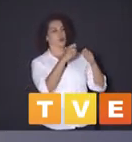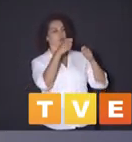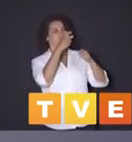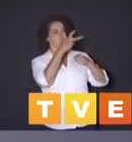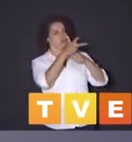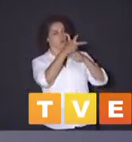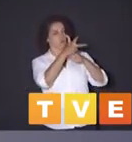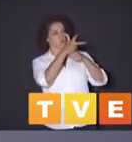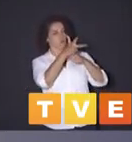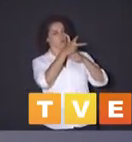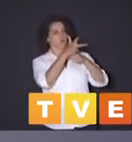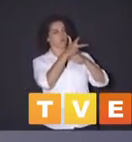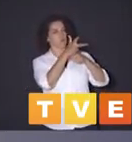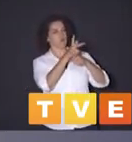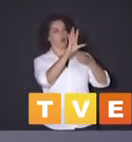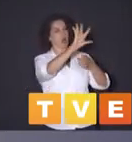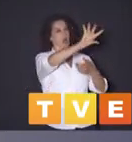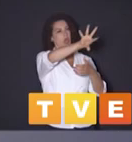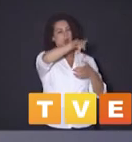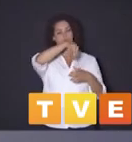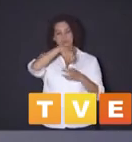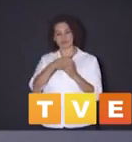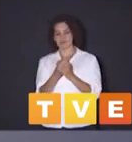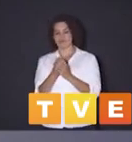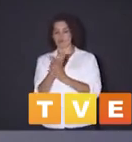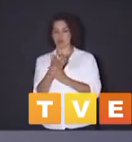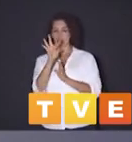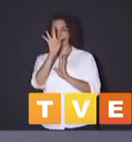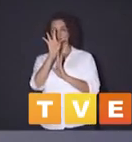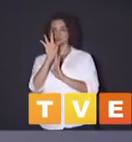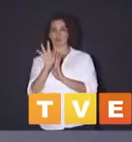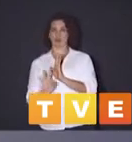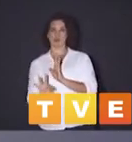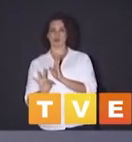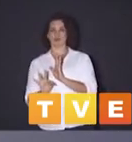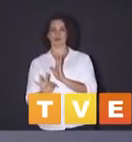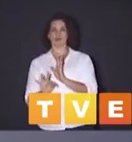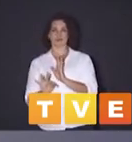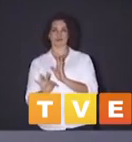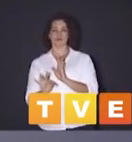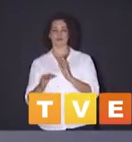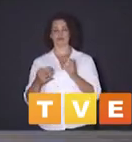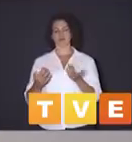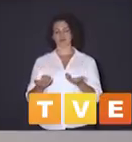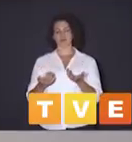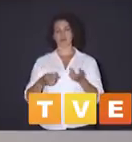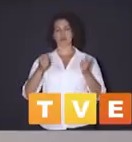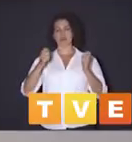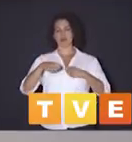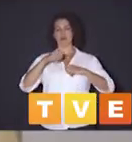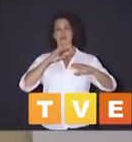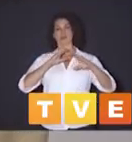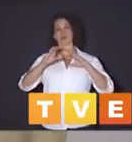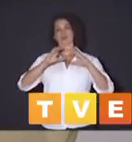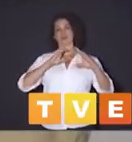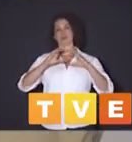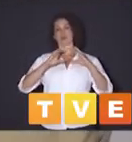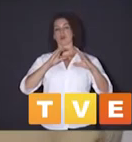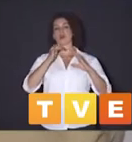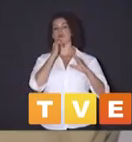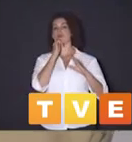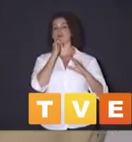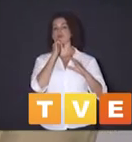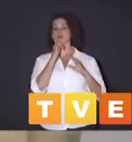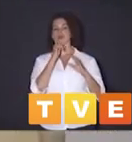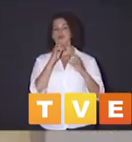língua de sinais ea gente conseguir traduzir pra português ea gente consegue se comunicar com os pelo contrário